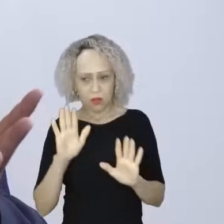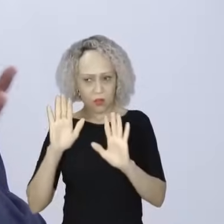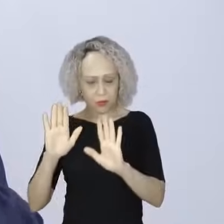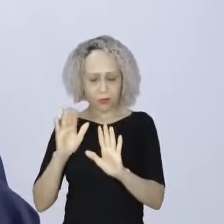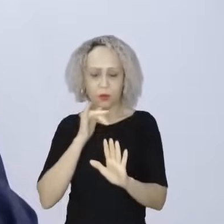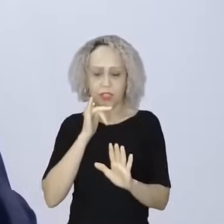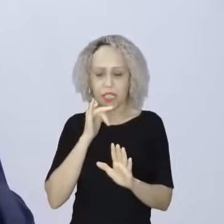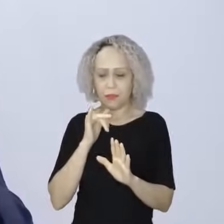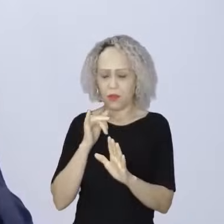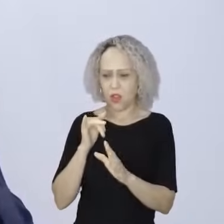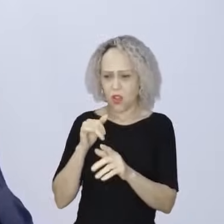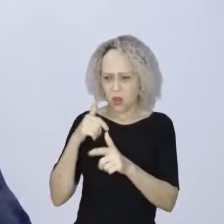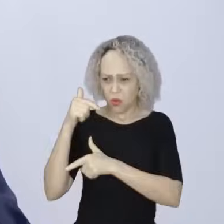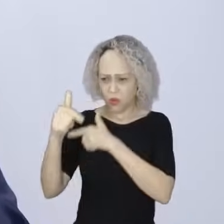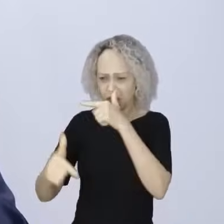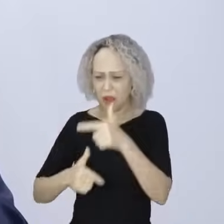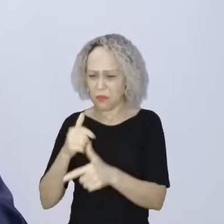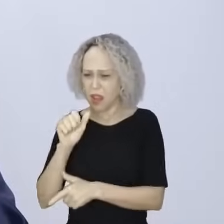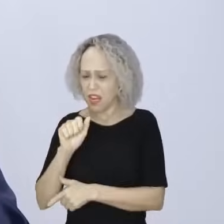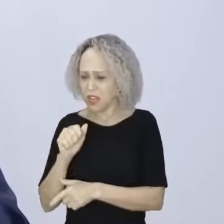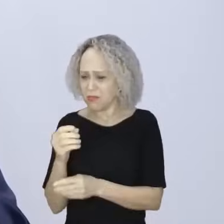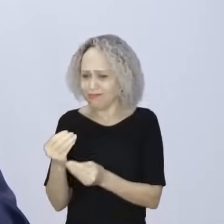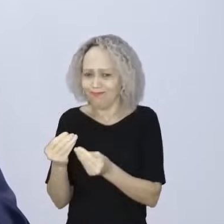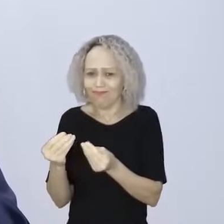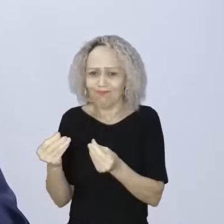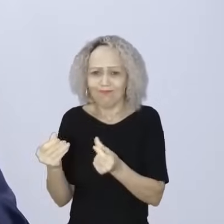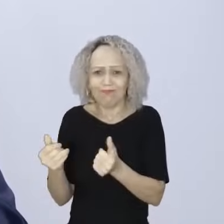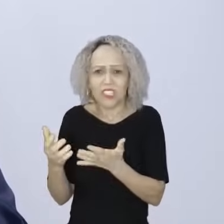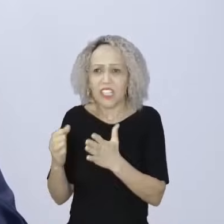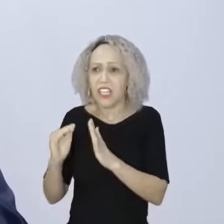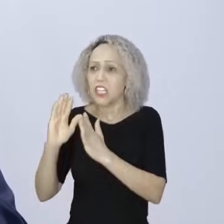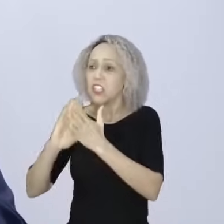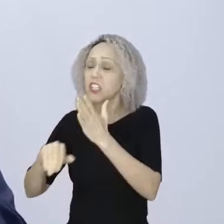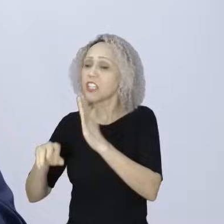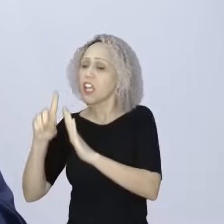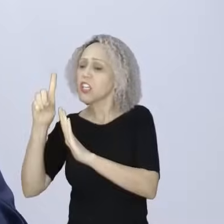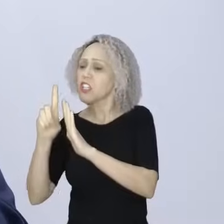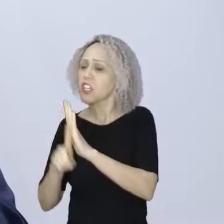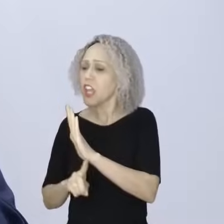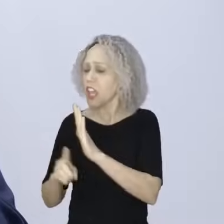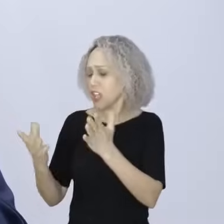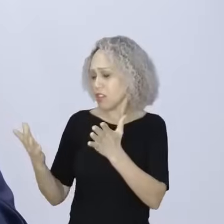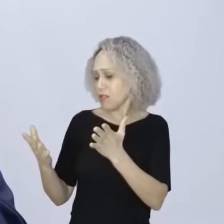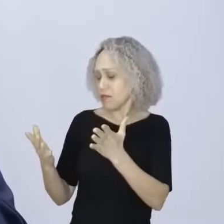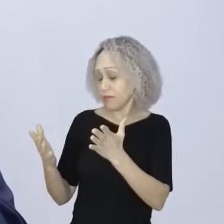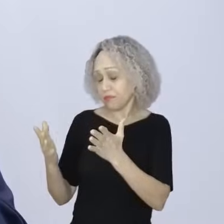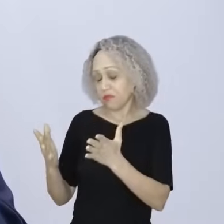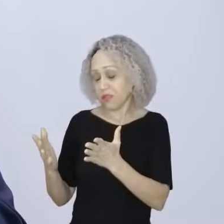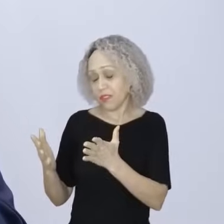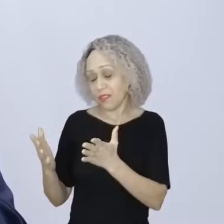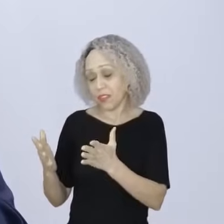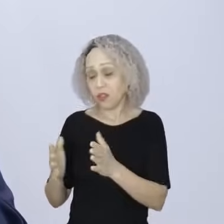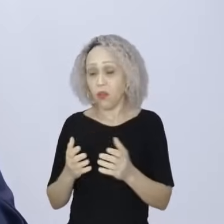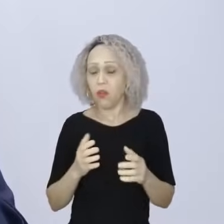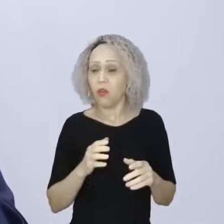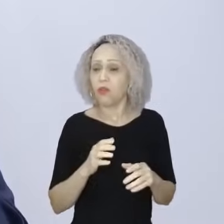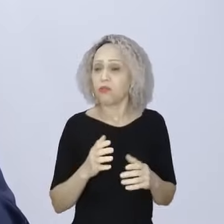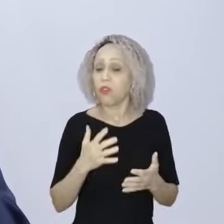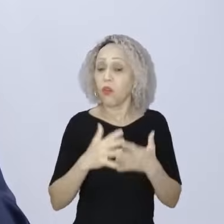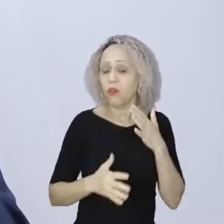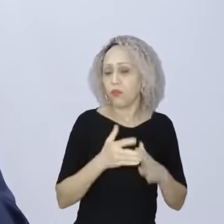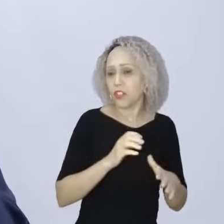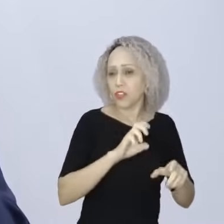precarizado com o empreendedorismo, que às vezes as pessoas acham que que não tem patrão ali e que está